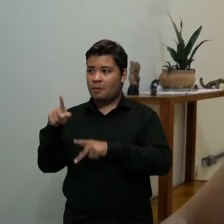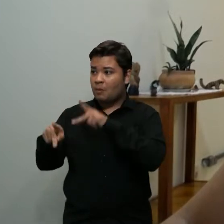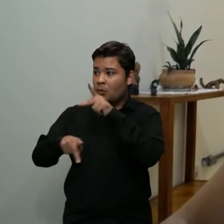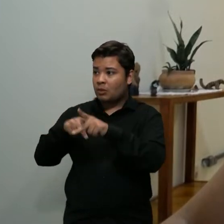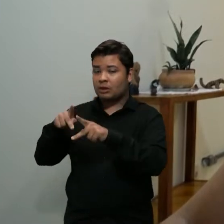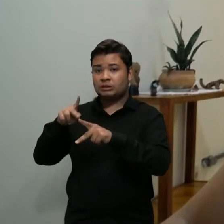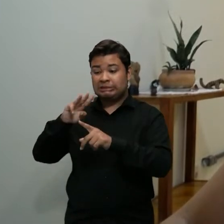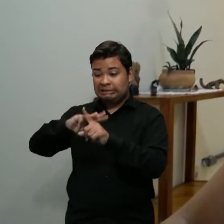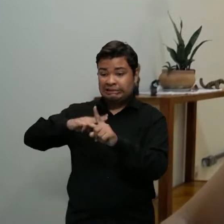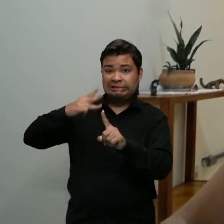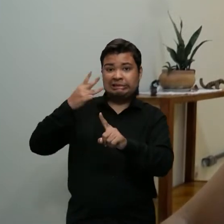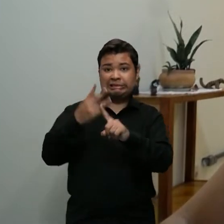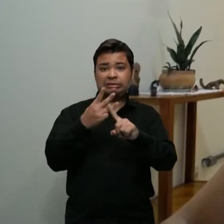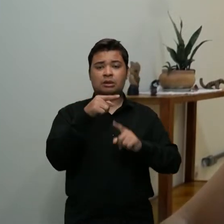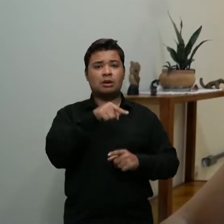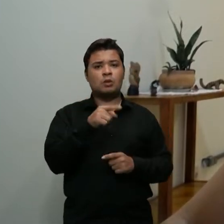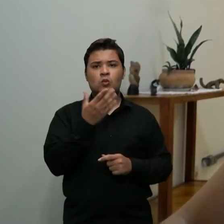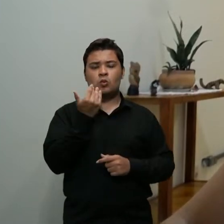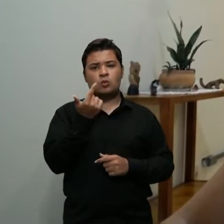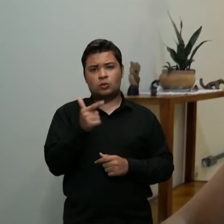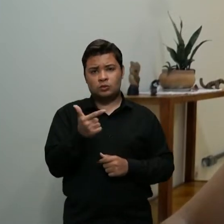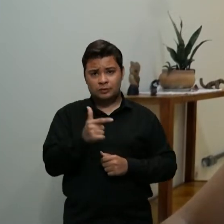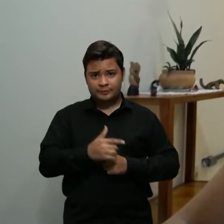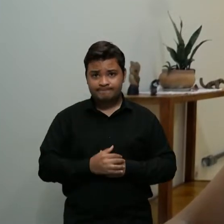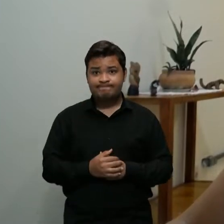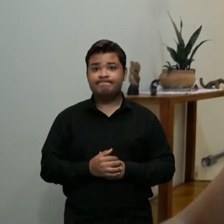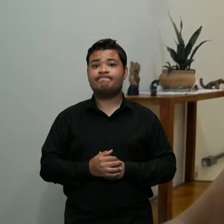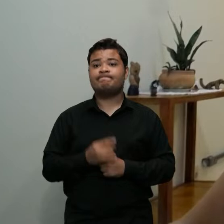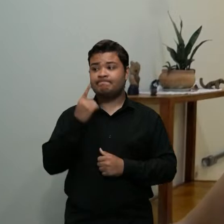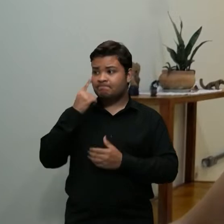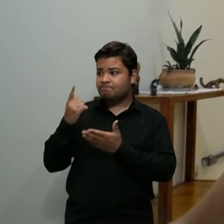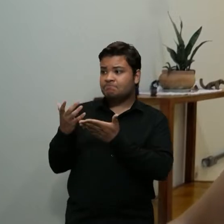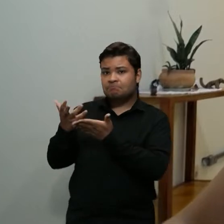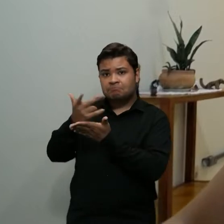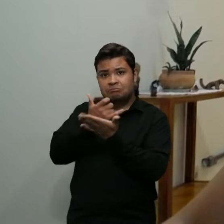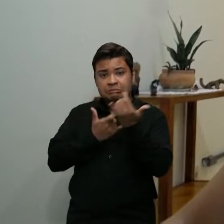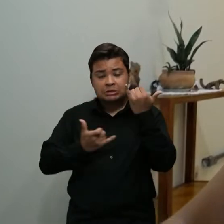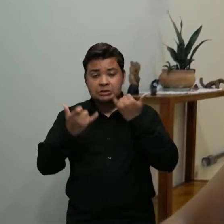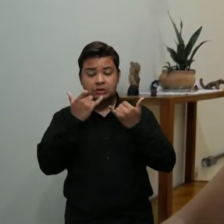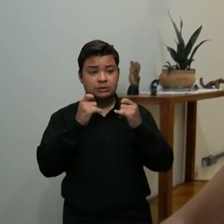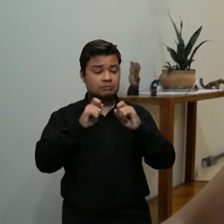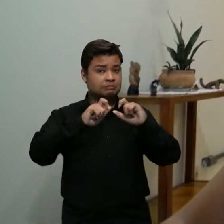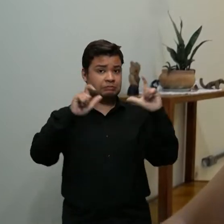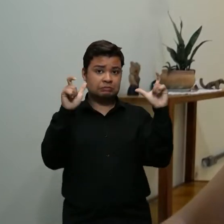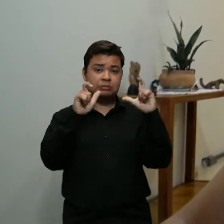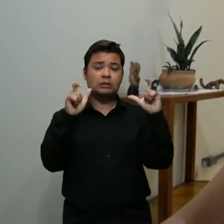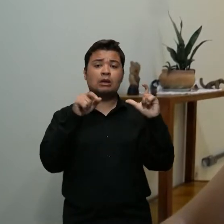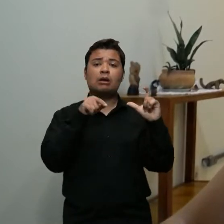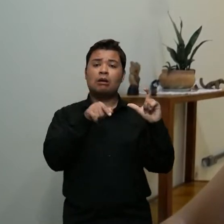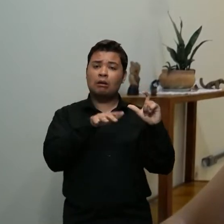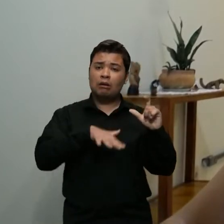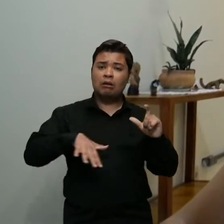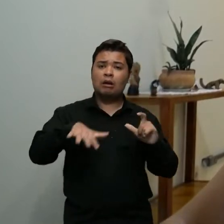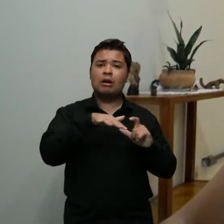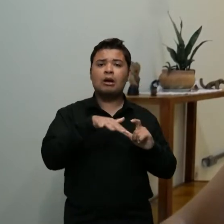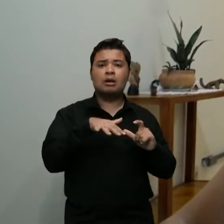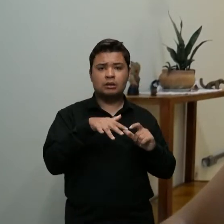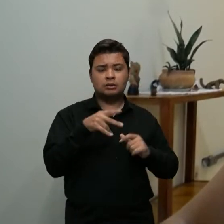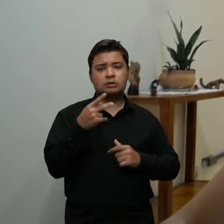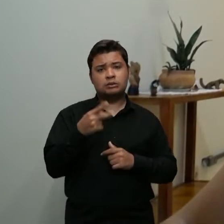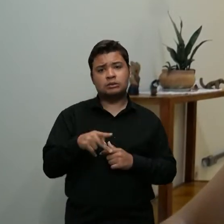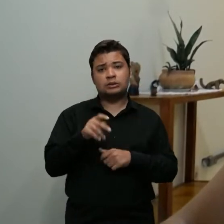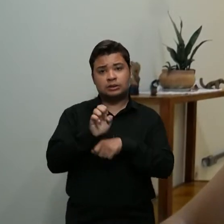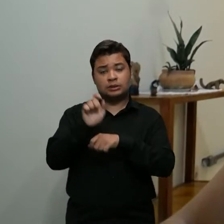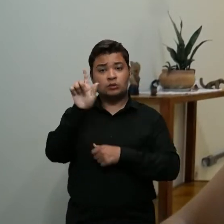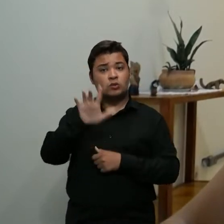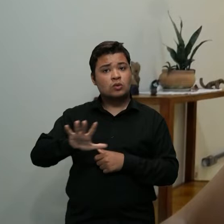gente fala, e é esse os dados que apontam, né, para o contexto da insegurança alimentar e nutricional aqui no